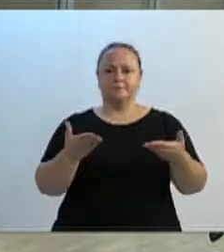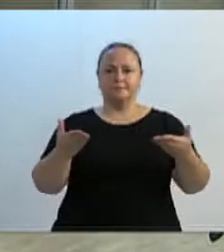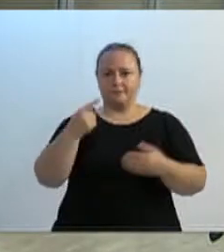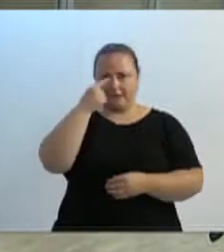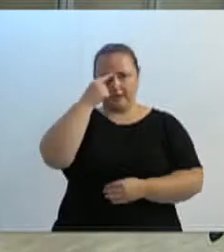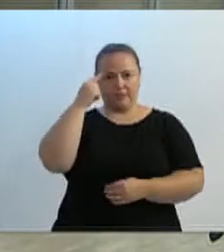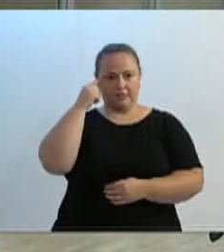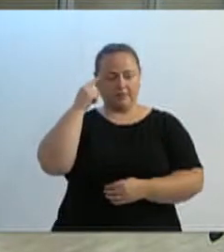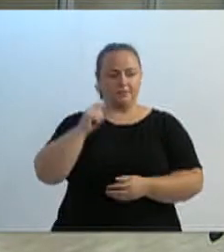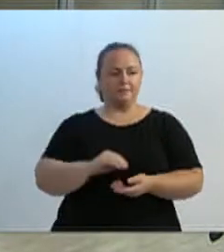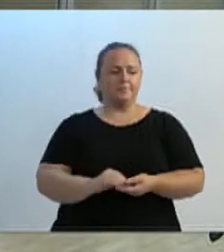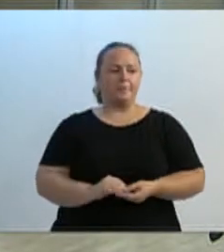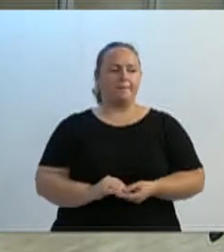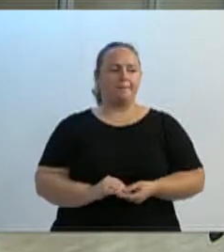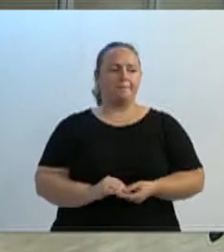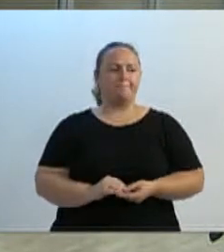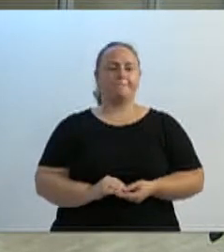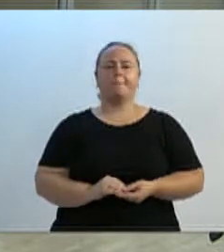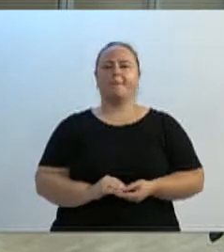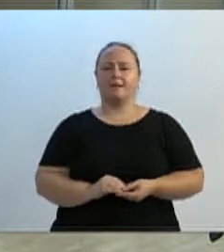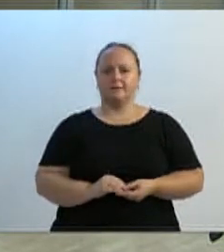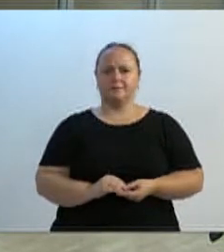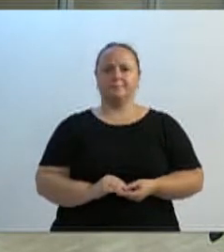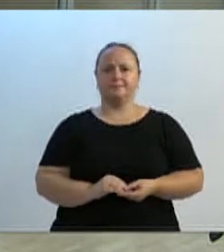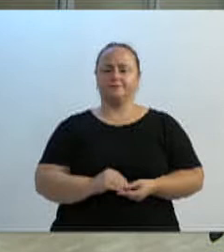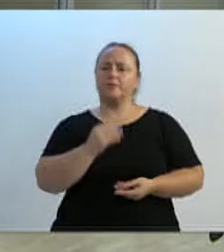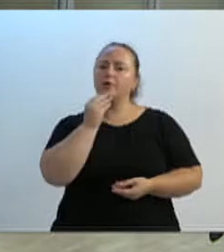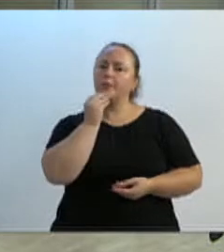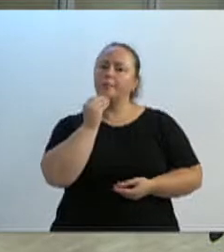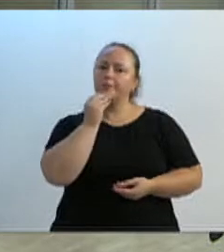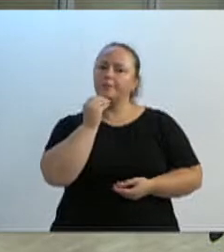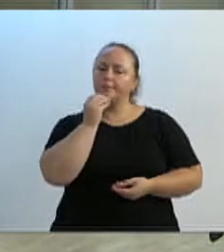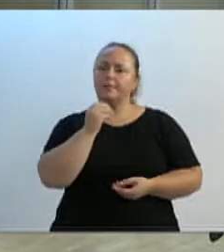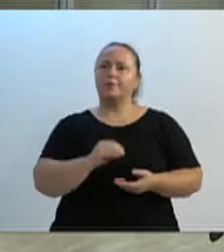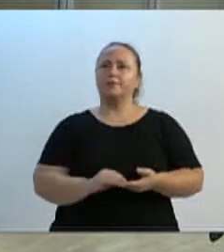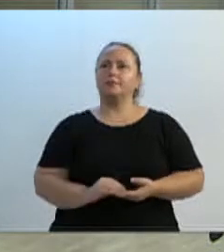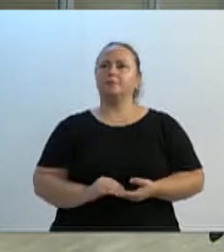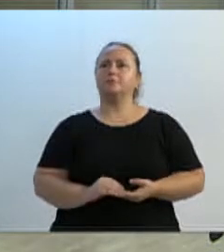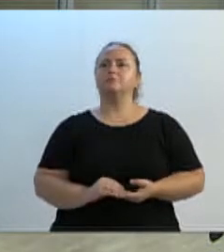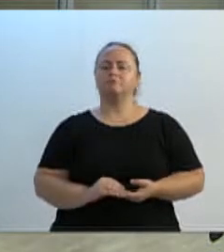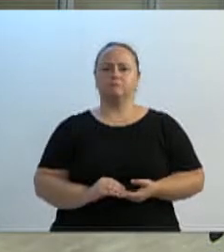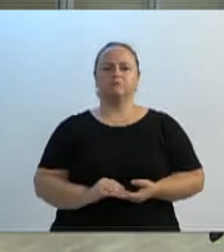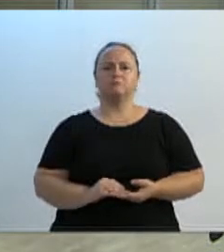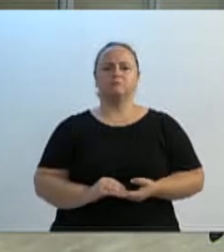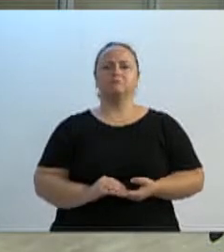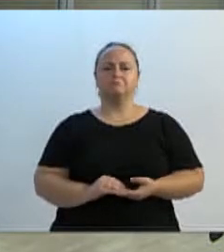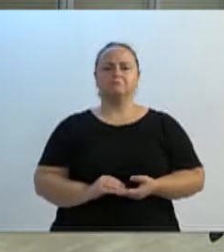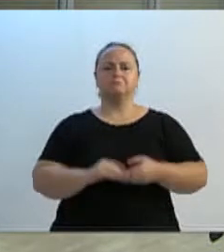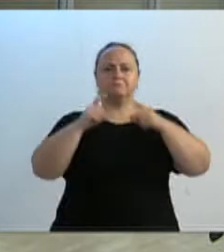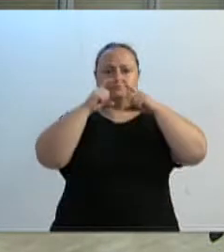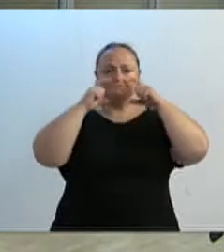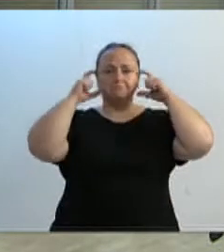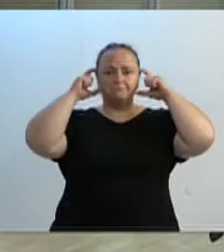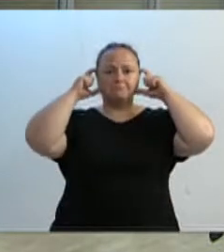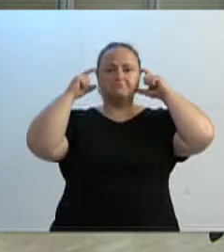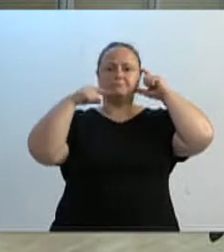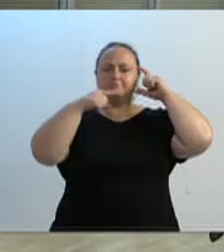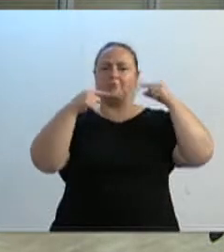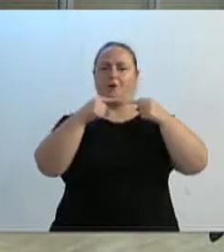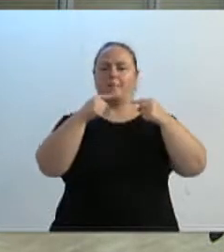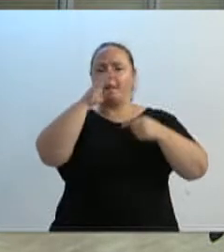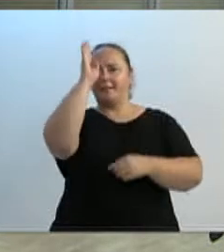Vereador Bruno, primeiro dizer que sua máscara é um exemplo de brasileiro, assim como todos nós,